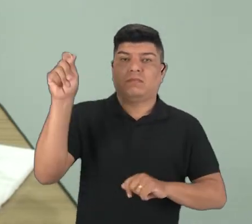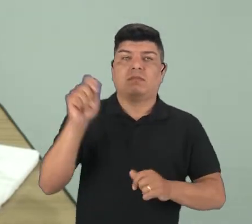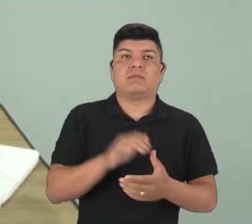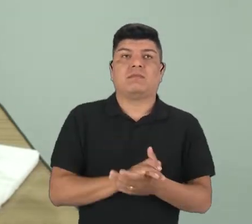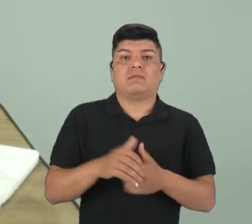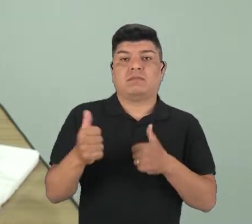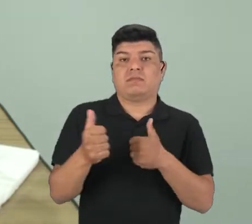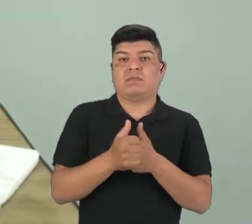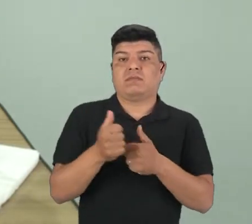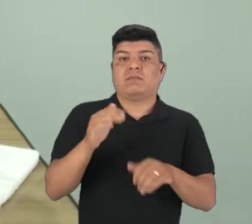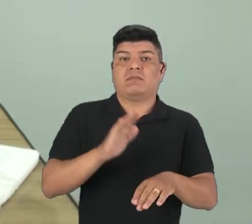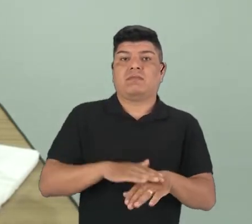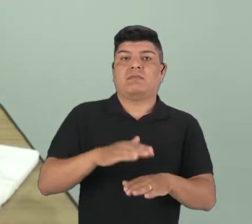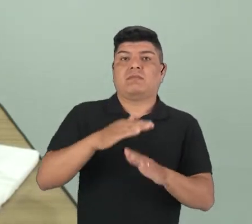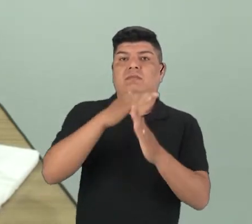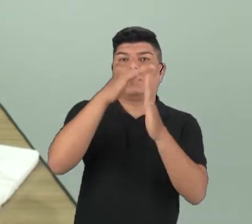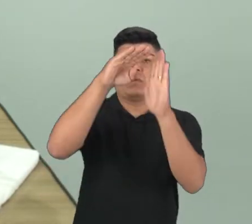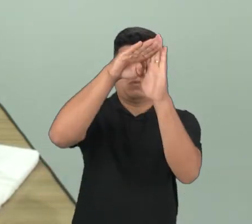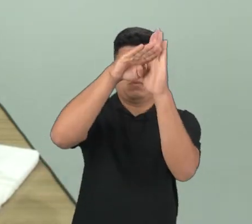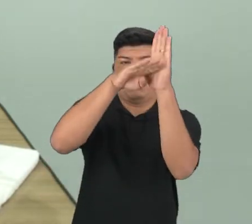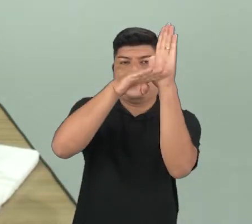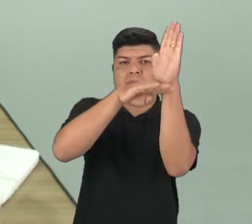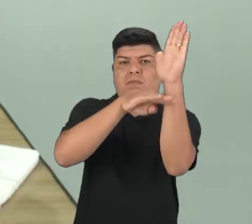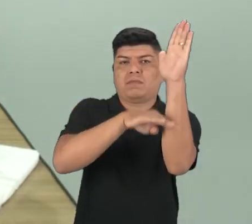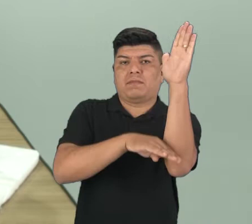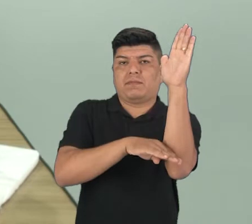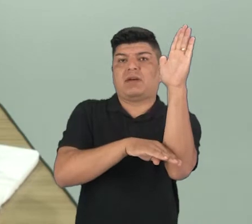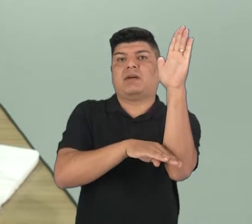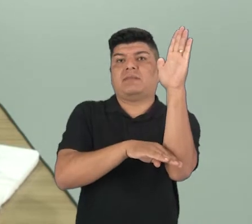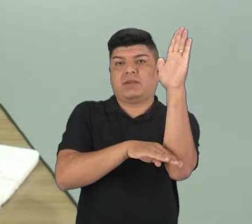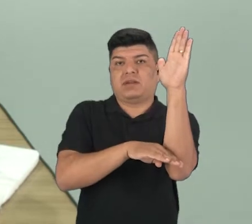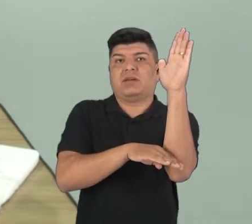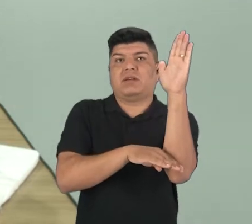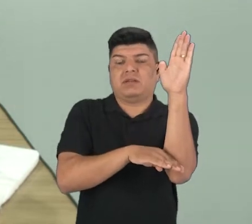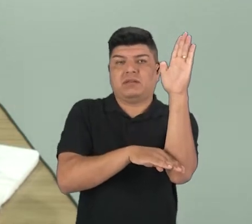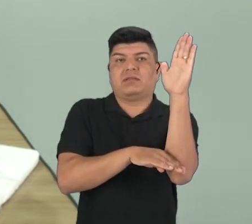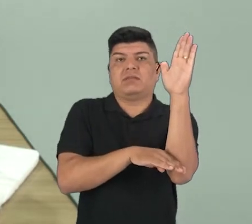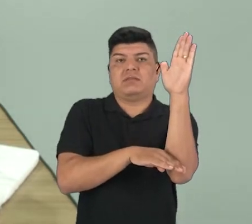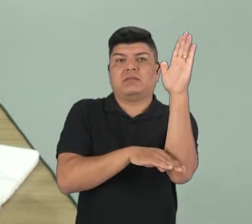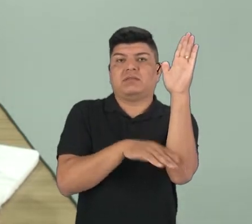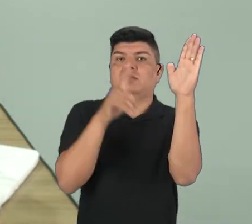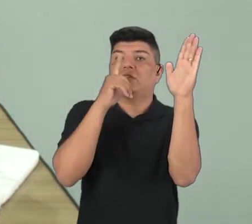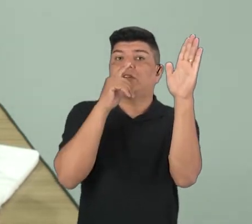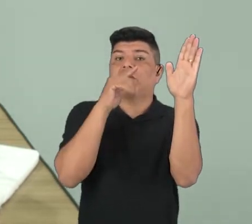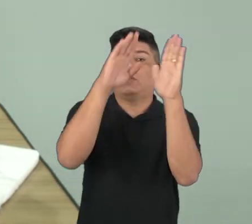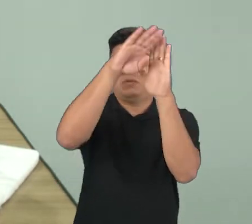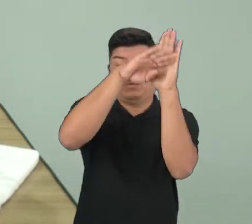do nível mais baixo que já chegou. Então, se nós continuarmos